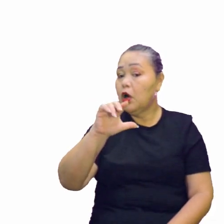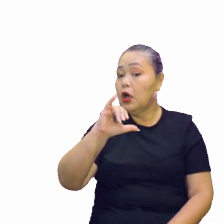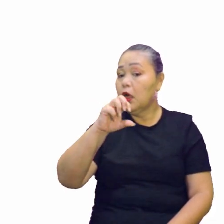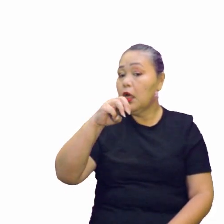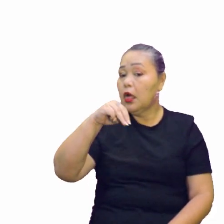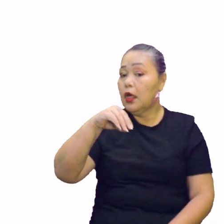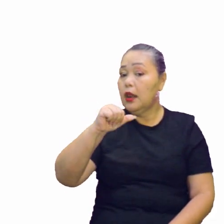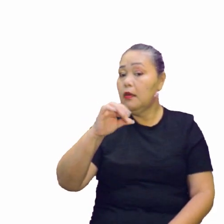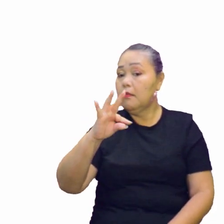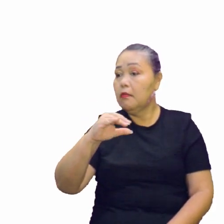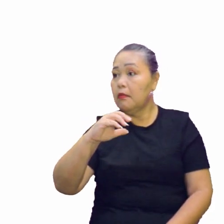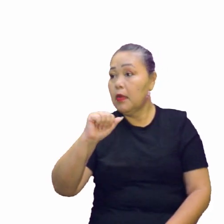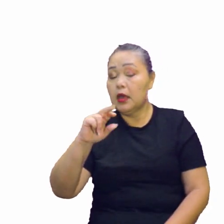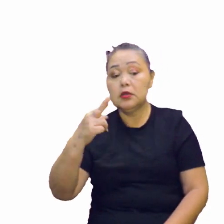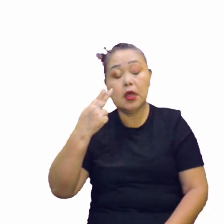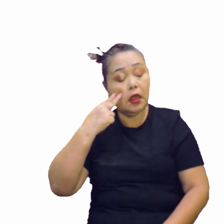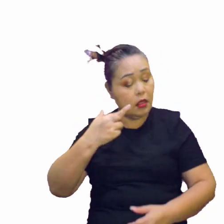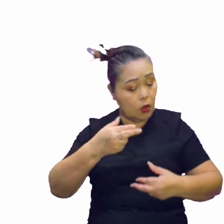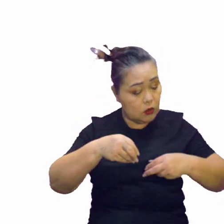vamos lá,